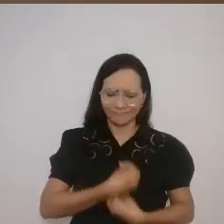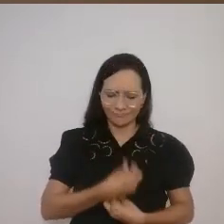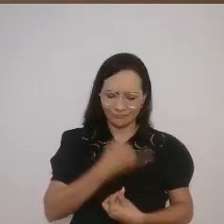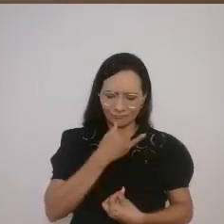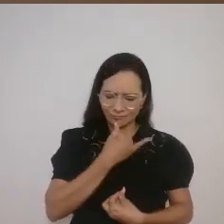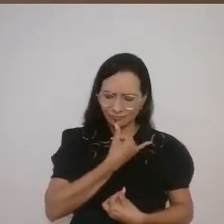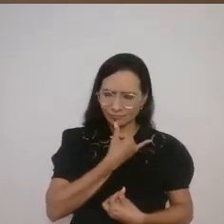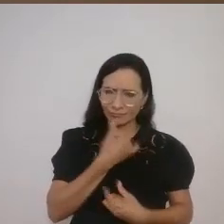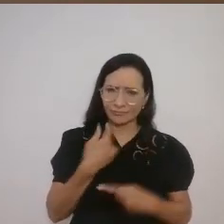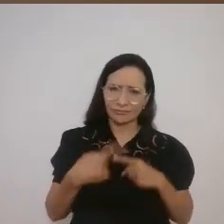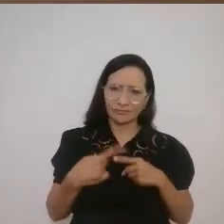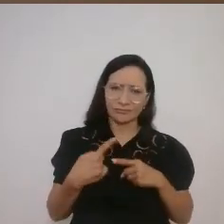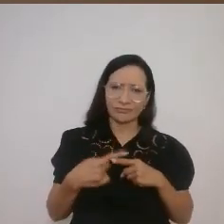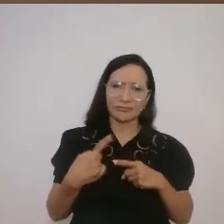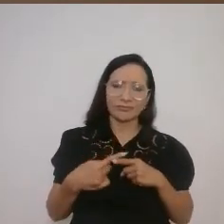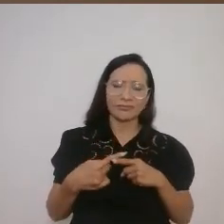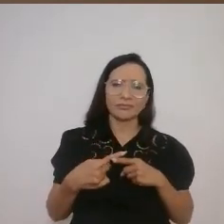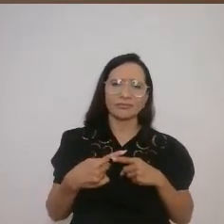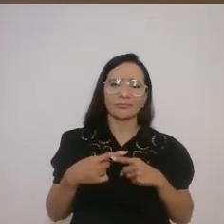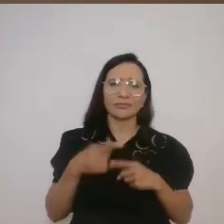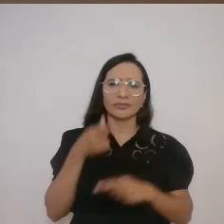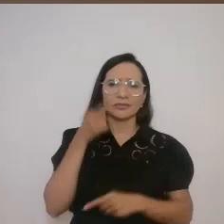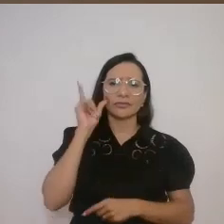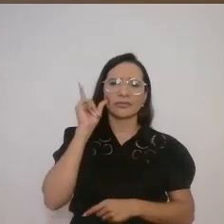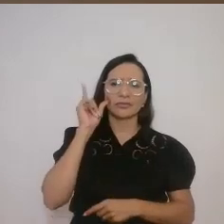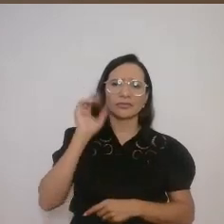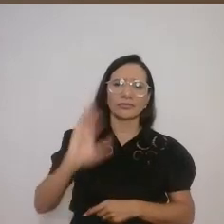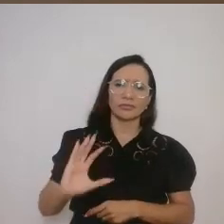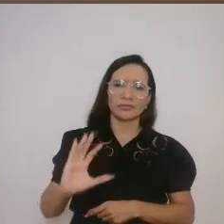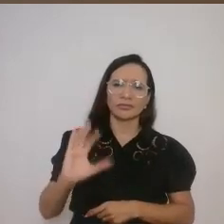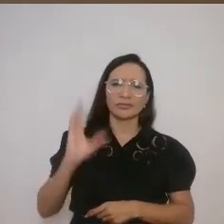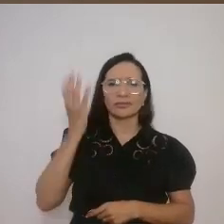porque ontem, de forma repentina,